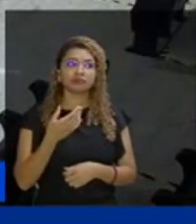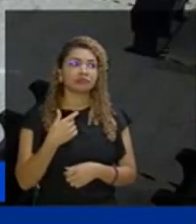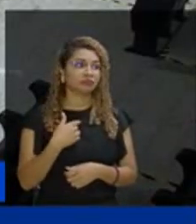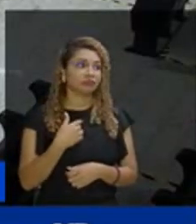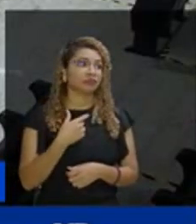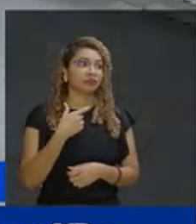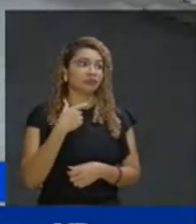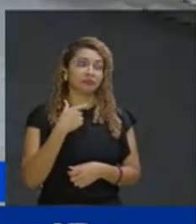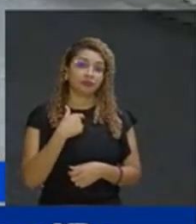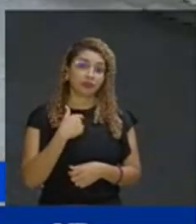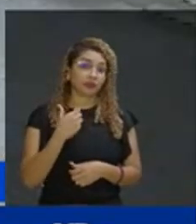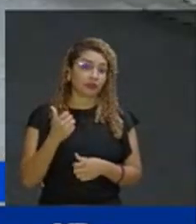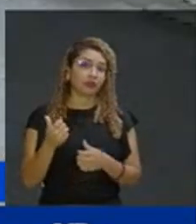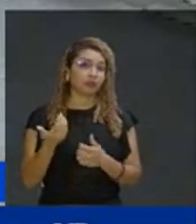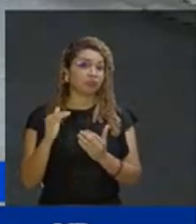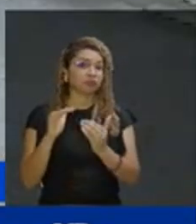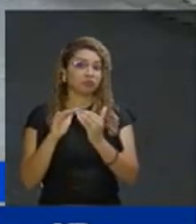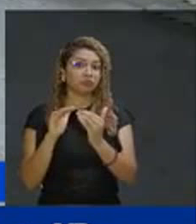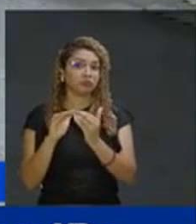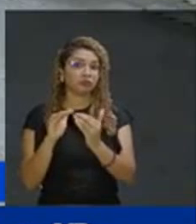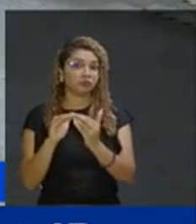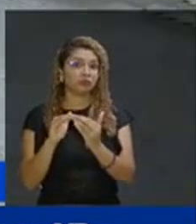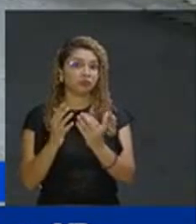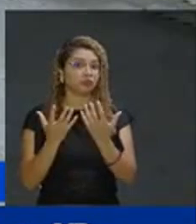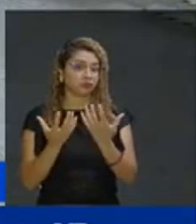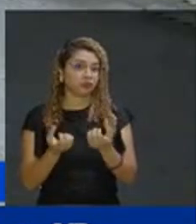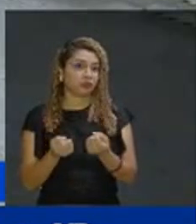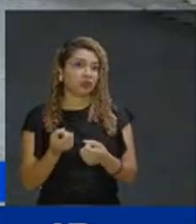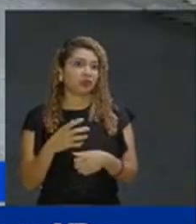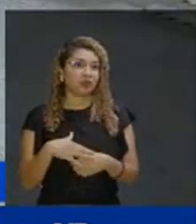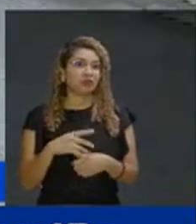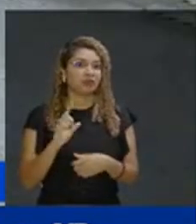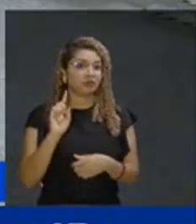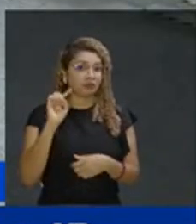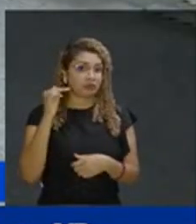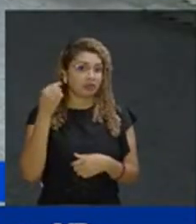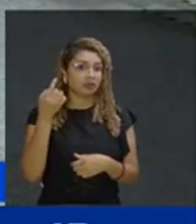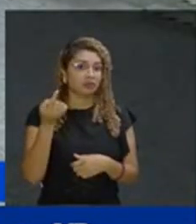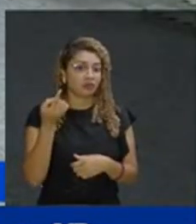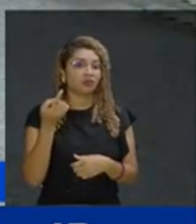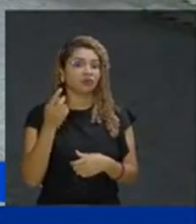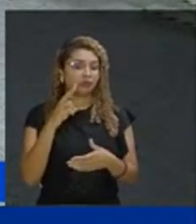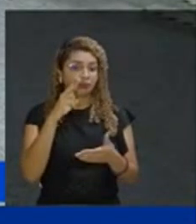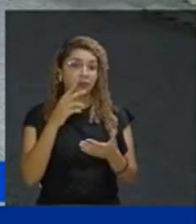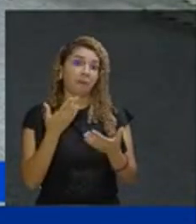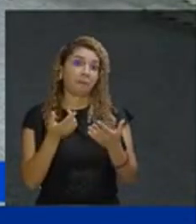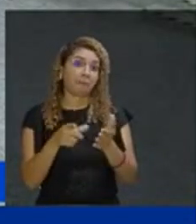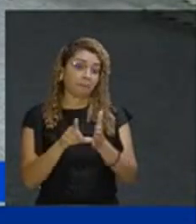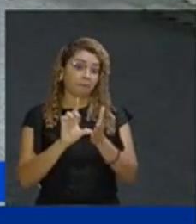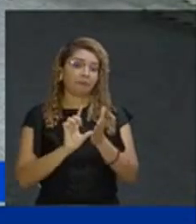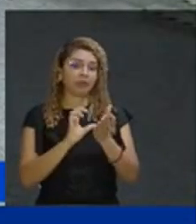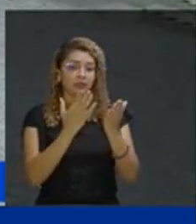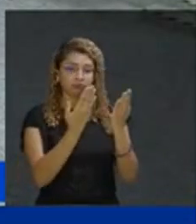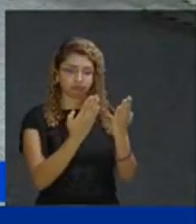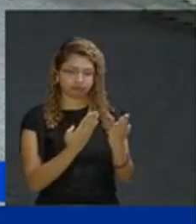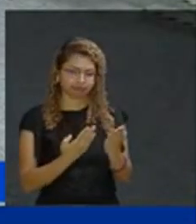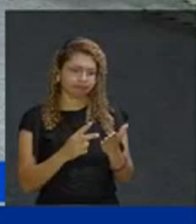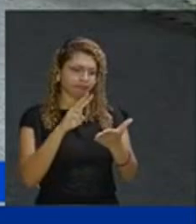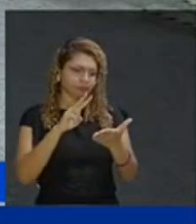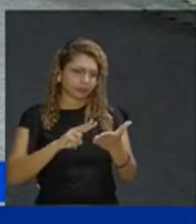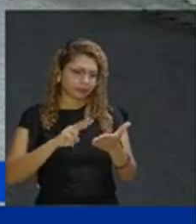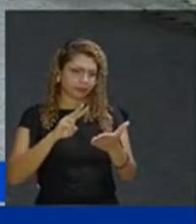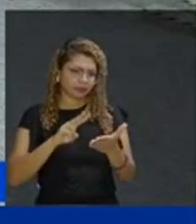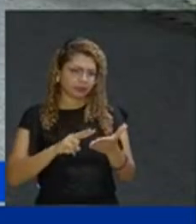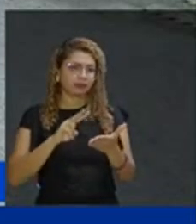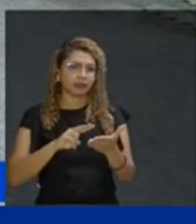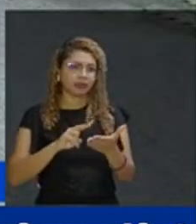Eu imagem ampla do plenário. Acho que o melhor caminho já abrir vista ao MP e aí apreciar às 8